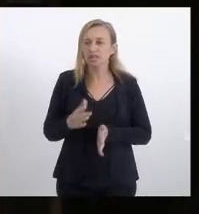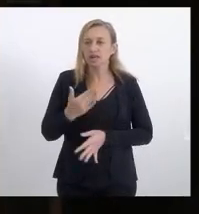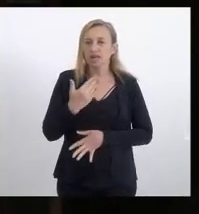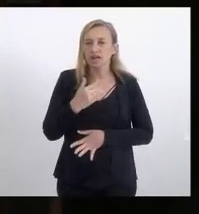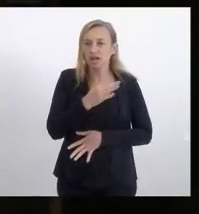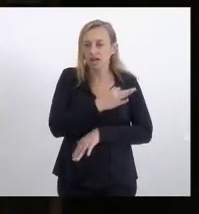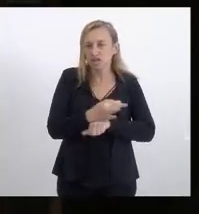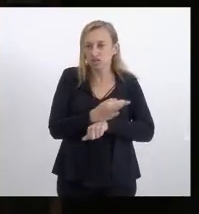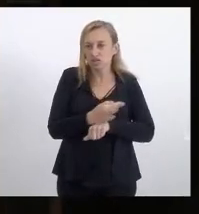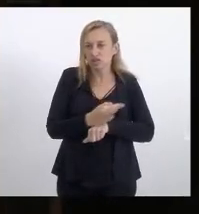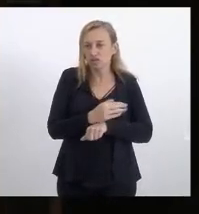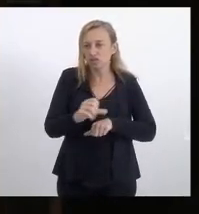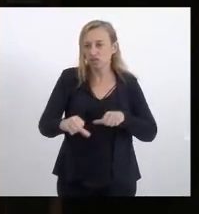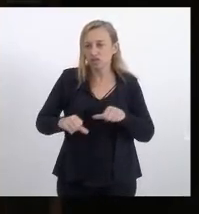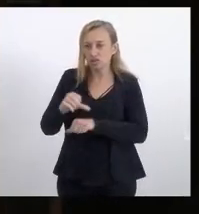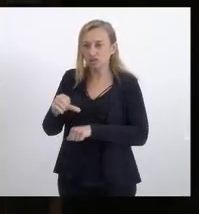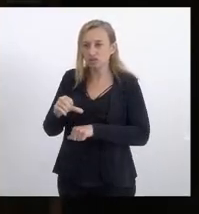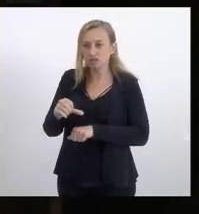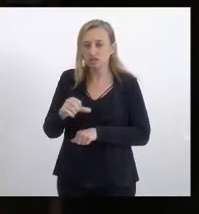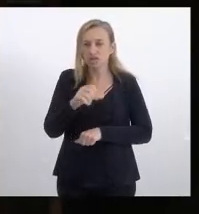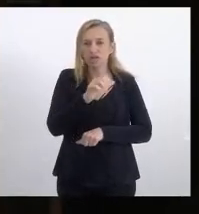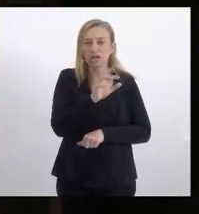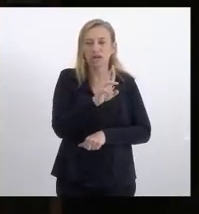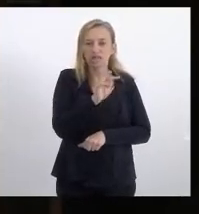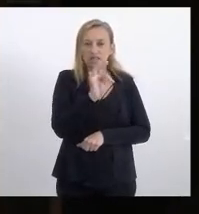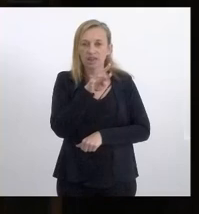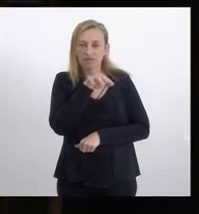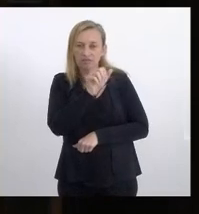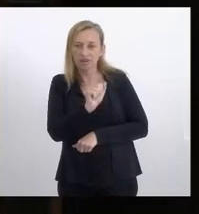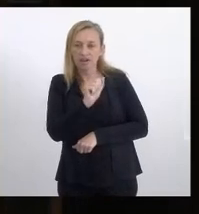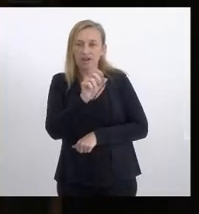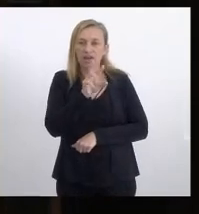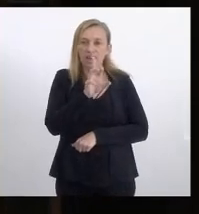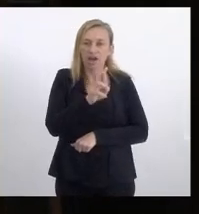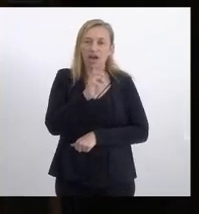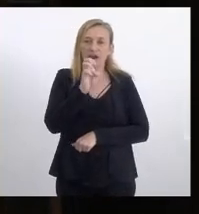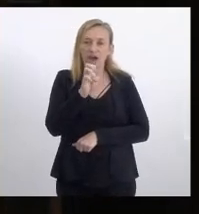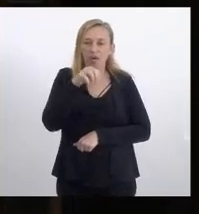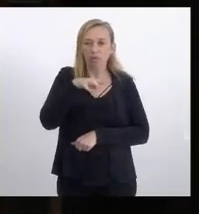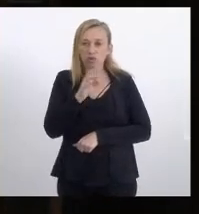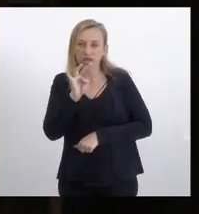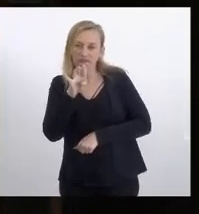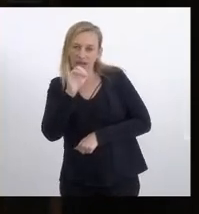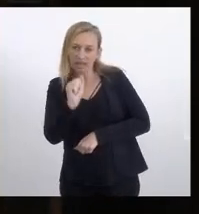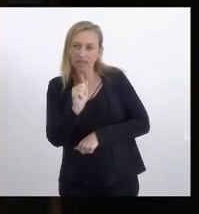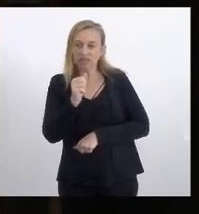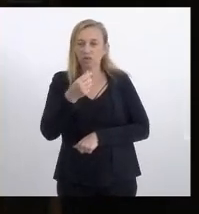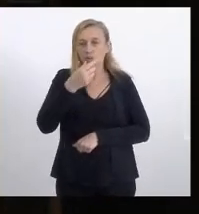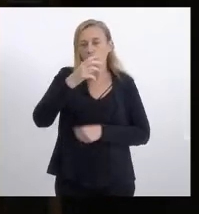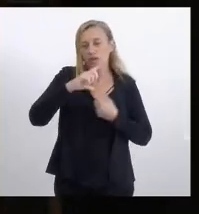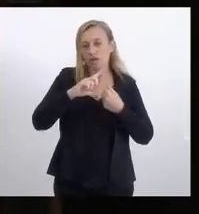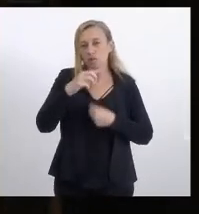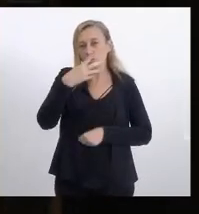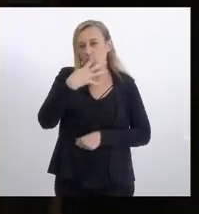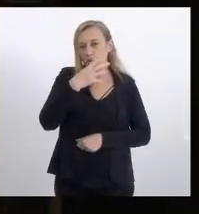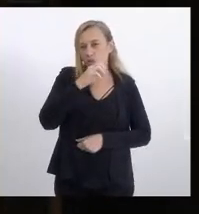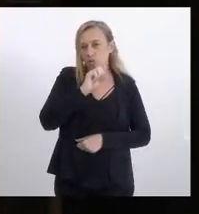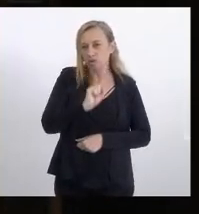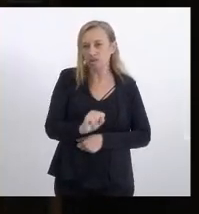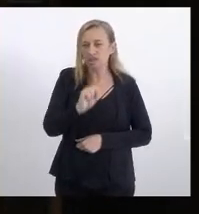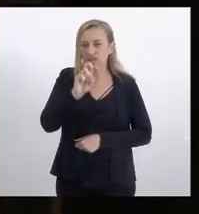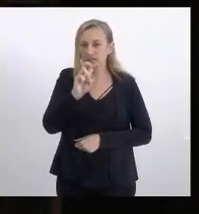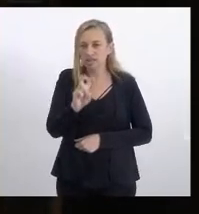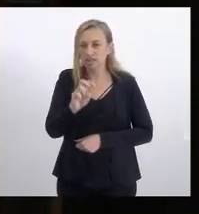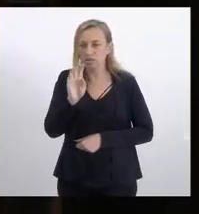férias quando ele for transferido para a reserva remunerada é 85b eu